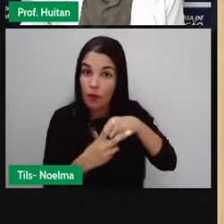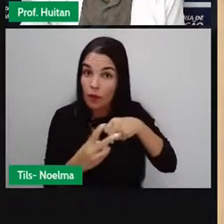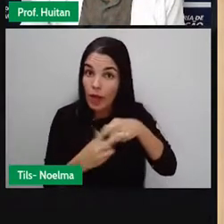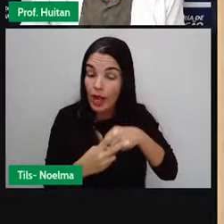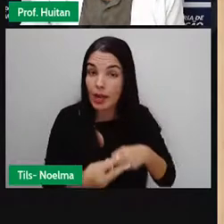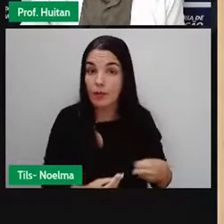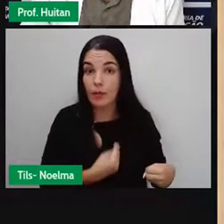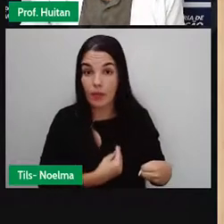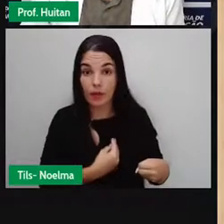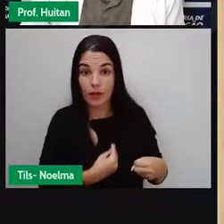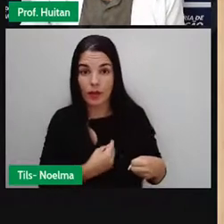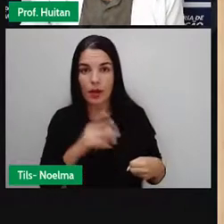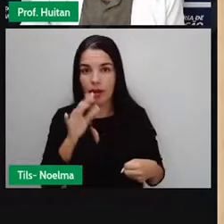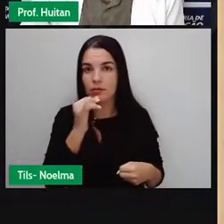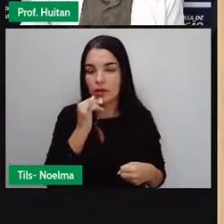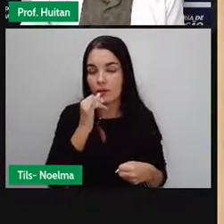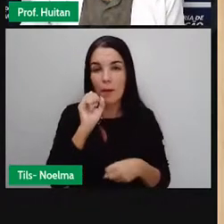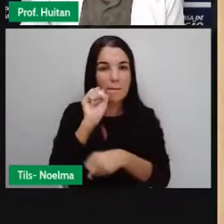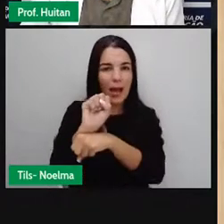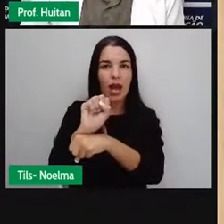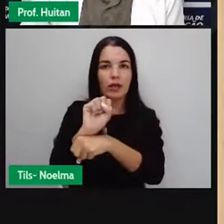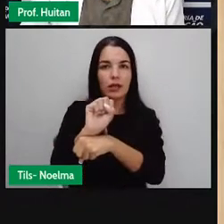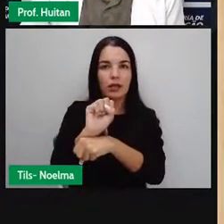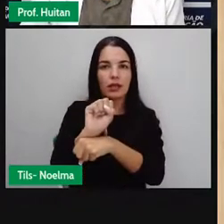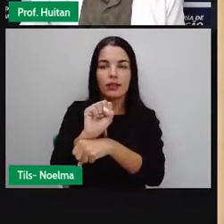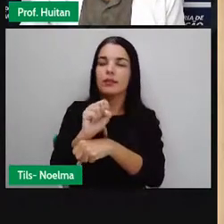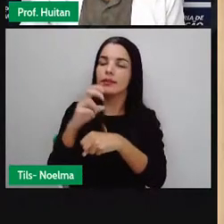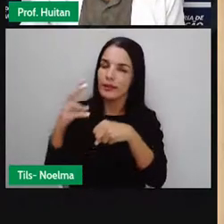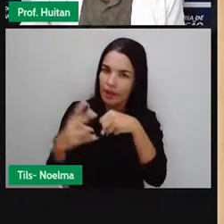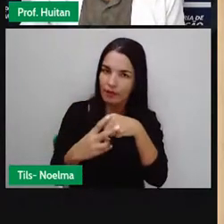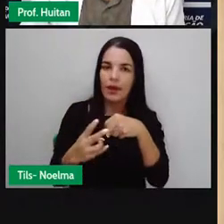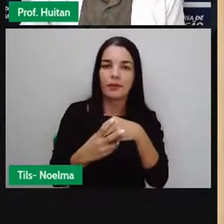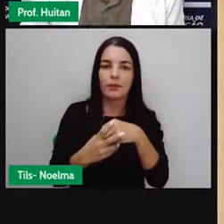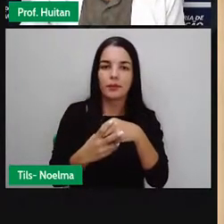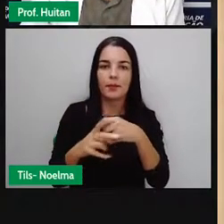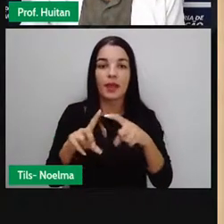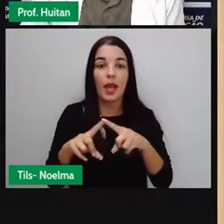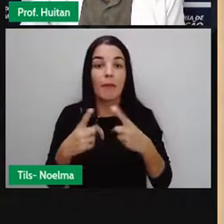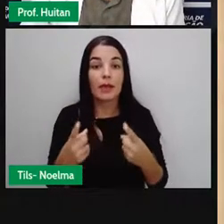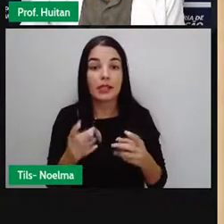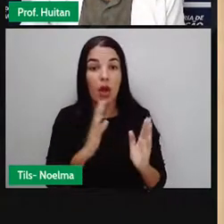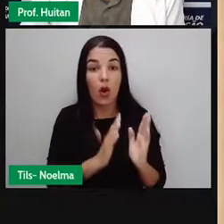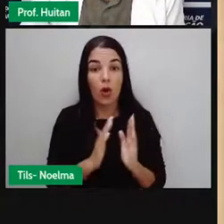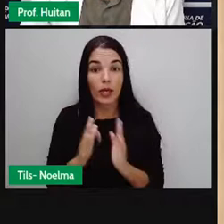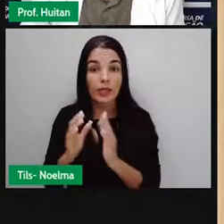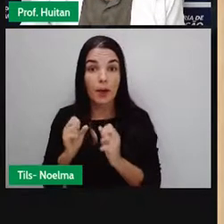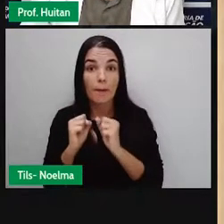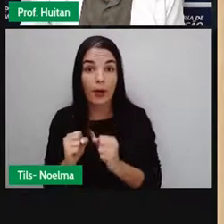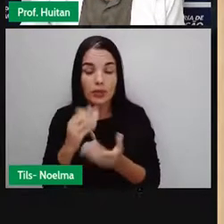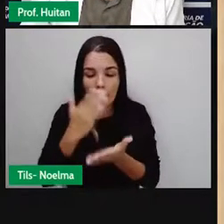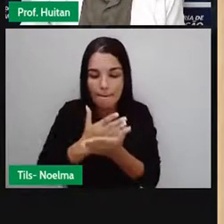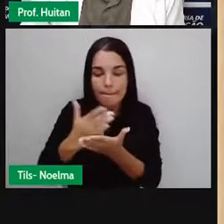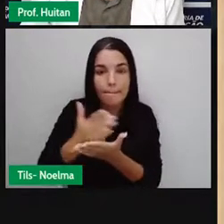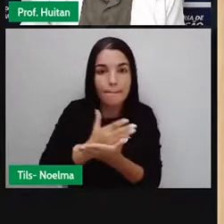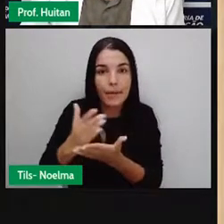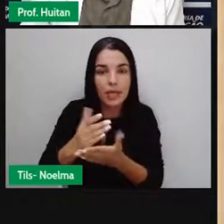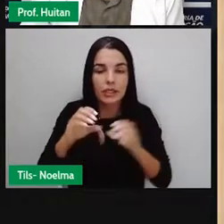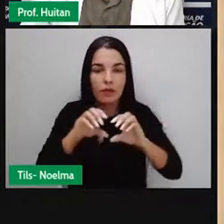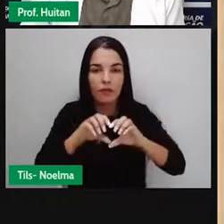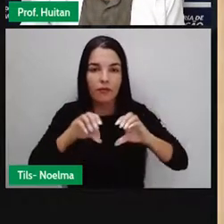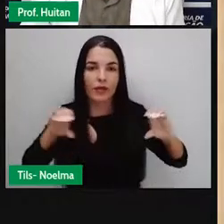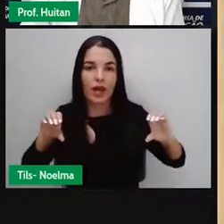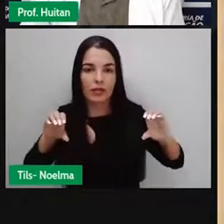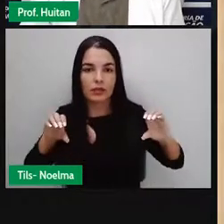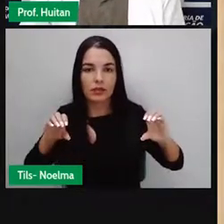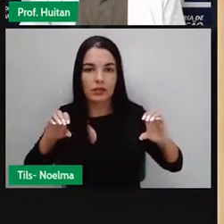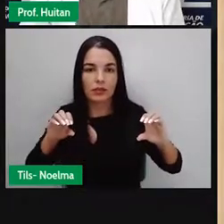exemplo, pare. Pare é um verbo. Mas a oração pode ser um fragmento de frase. Não precisa ter